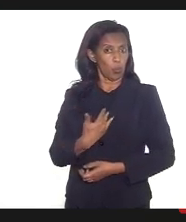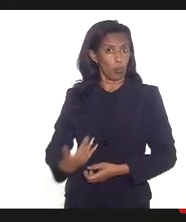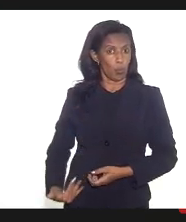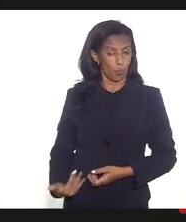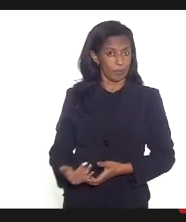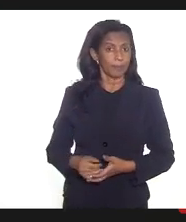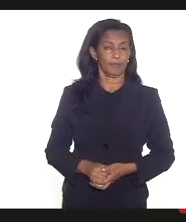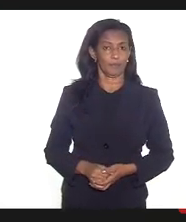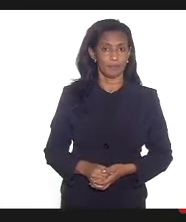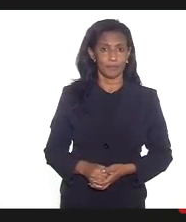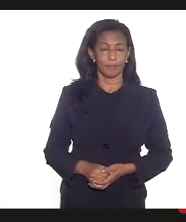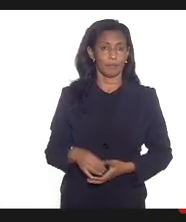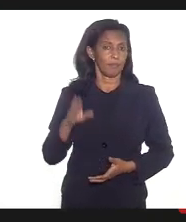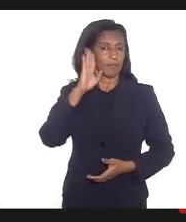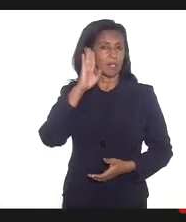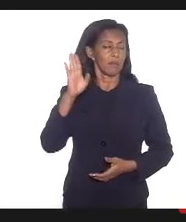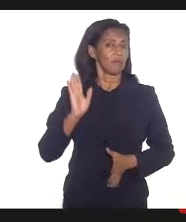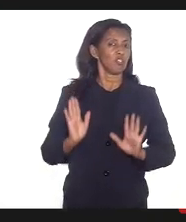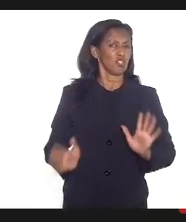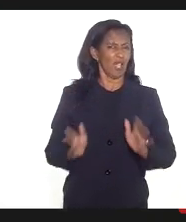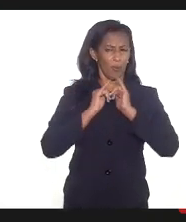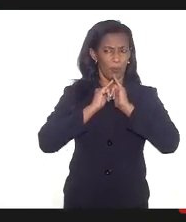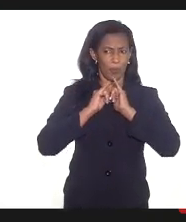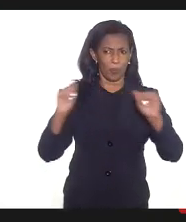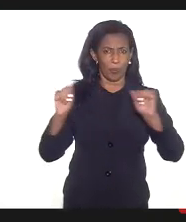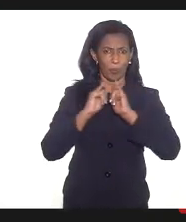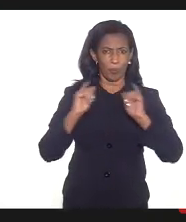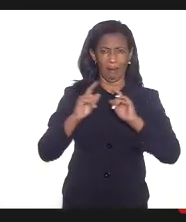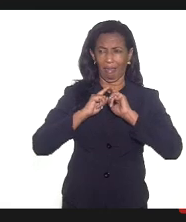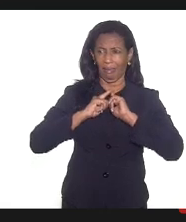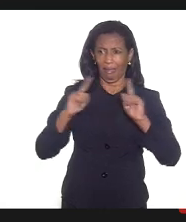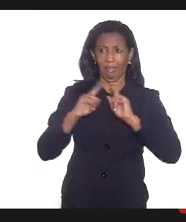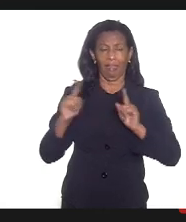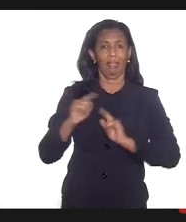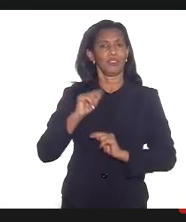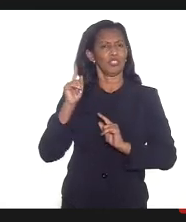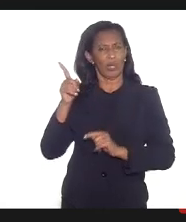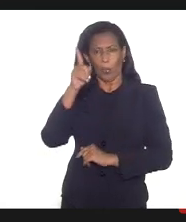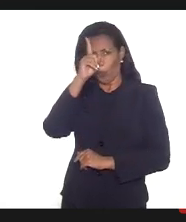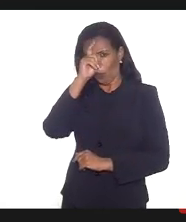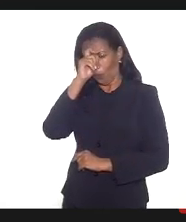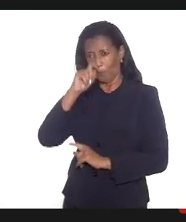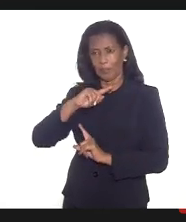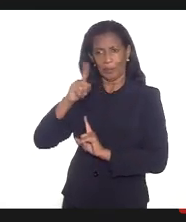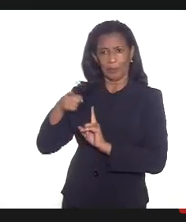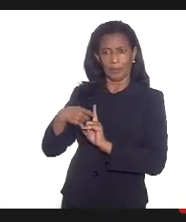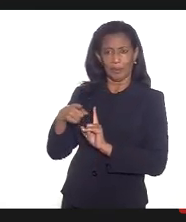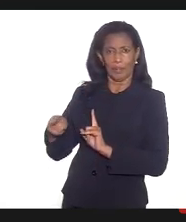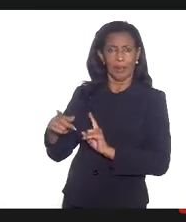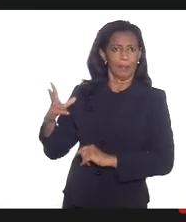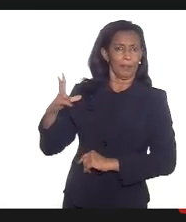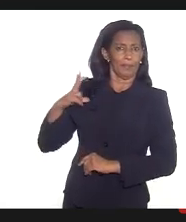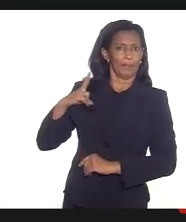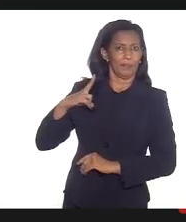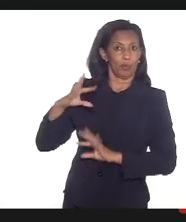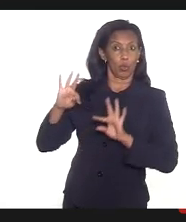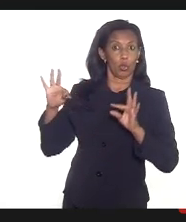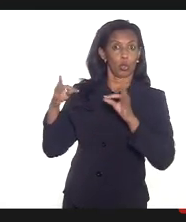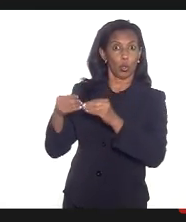principalmente é a gente a vinha denunciando vários casos das maternidades privadas que foram